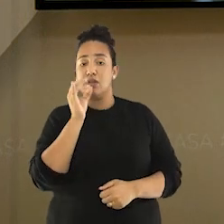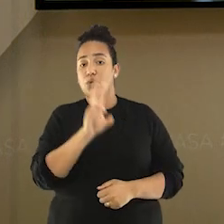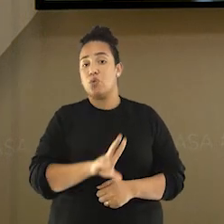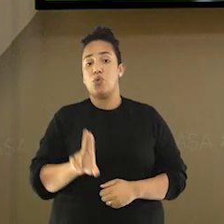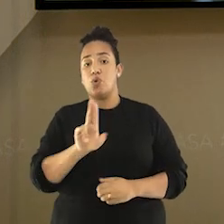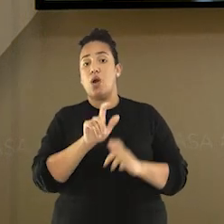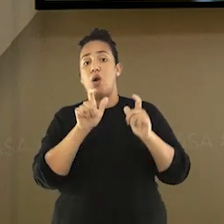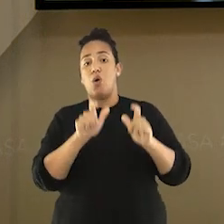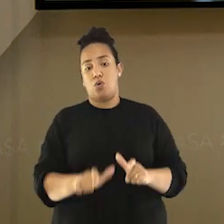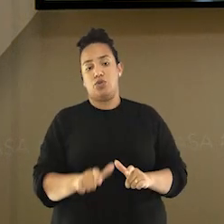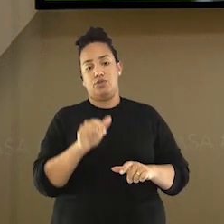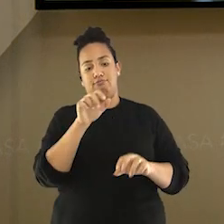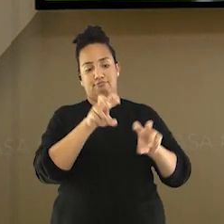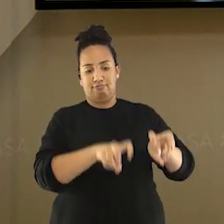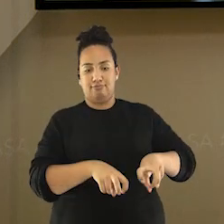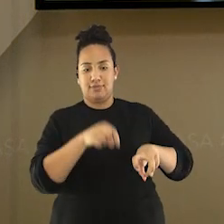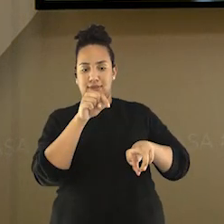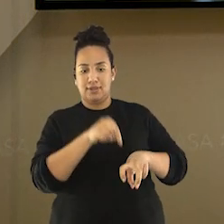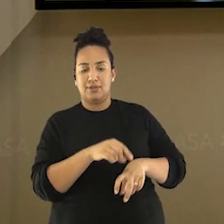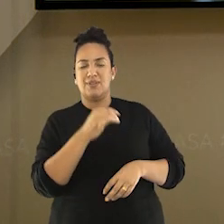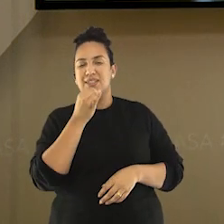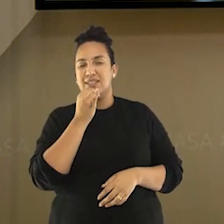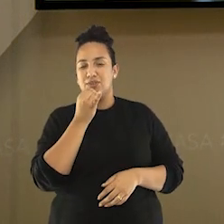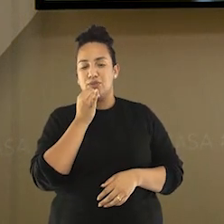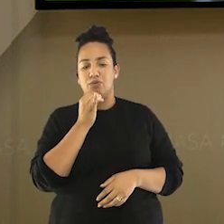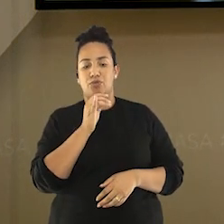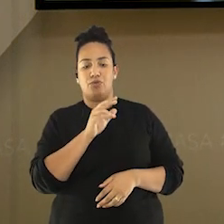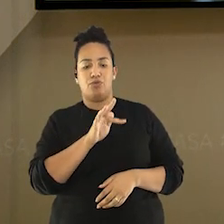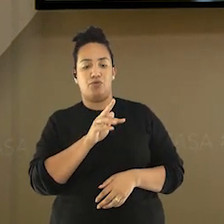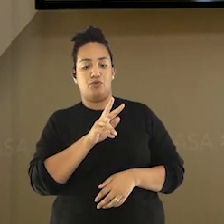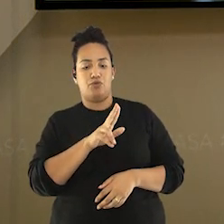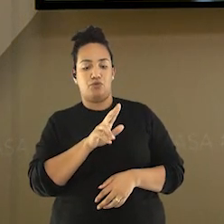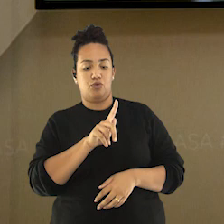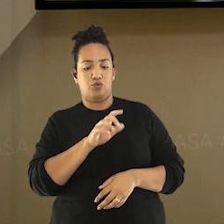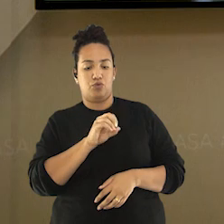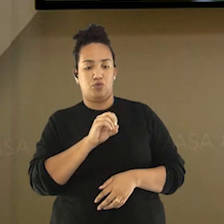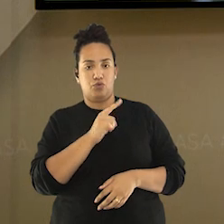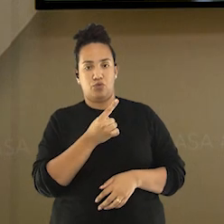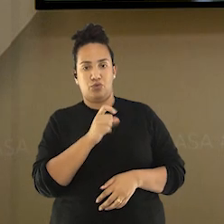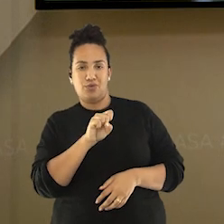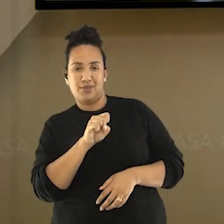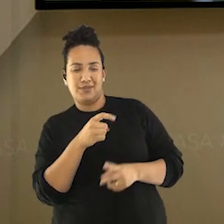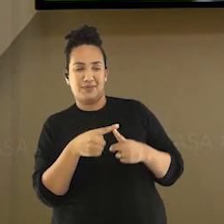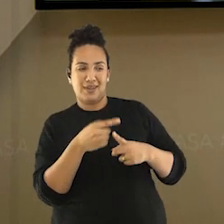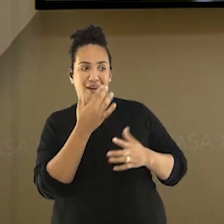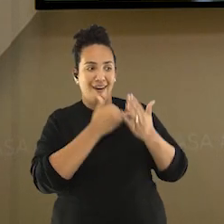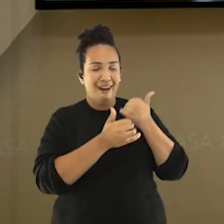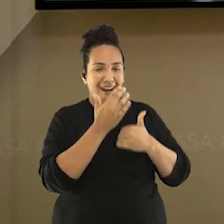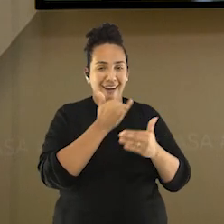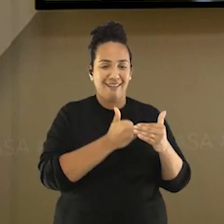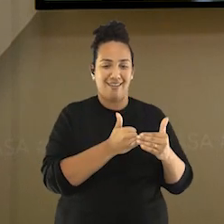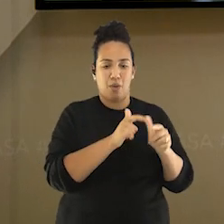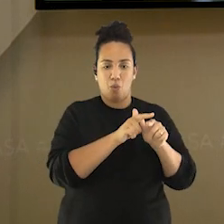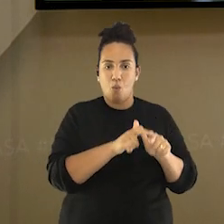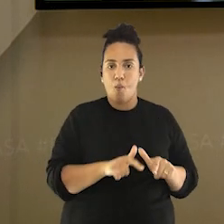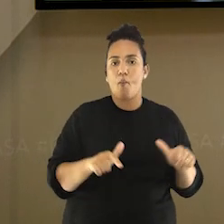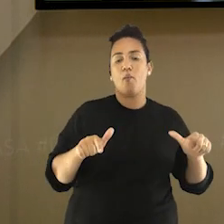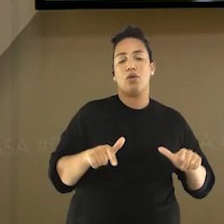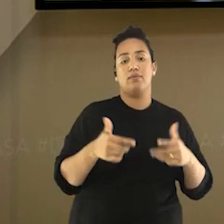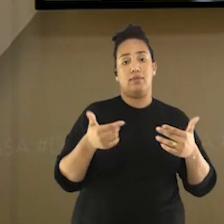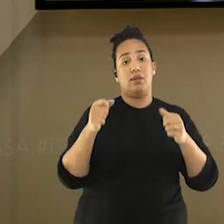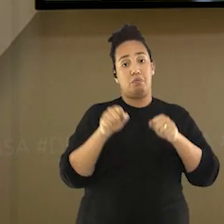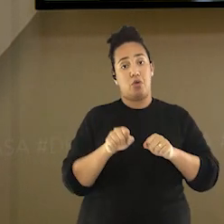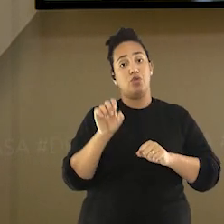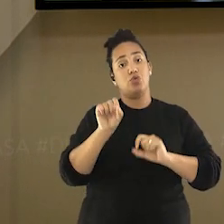lavouras para eliminar pulgões, já que se alimentam deles, tá? Uma solução ecológica que pode evitar ou reduzir o